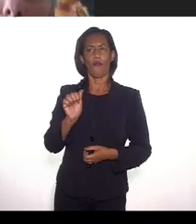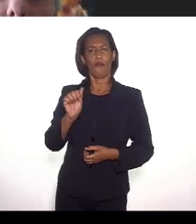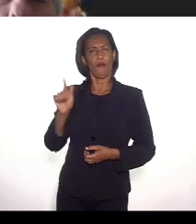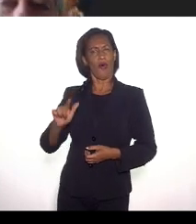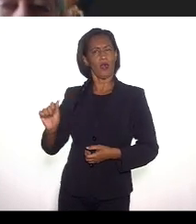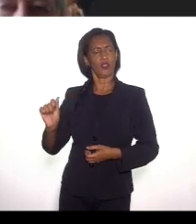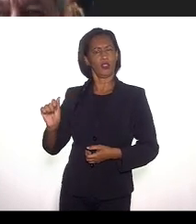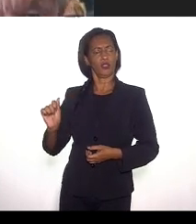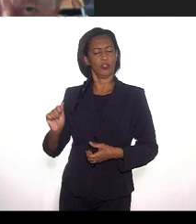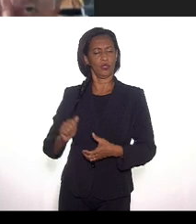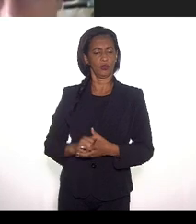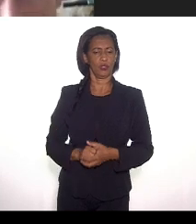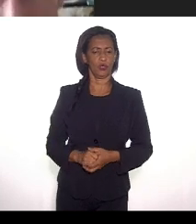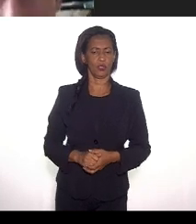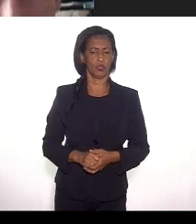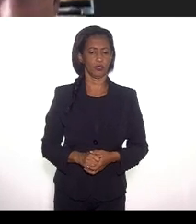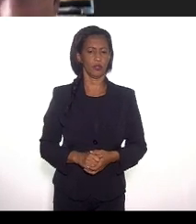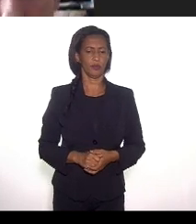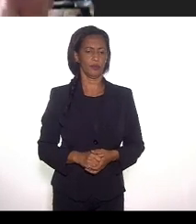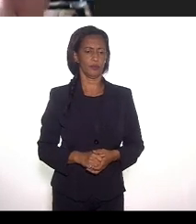né, ele